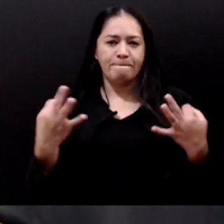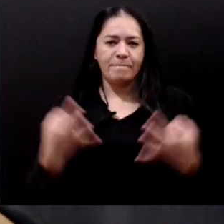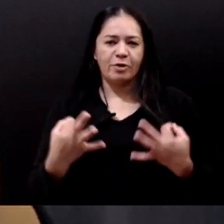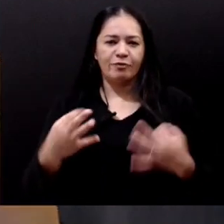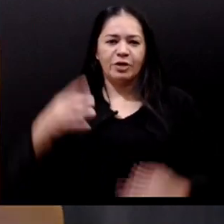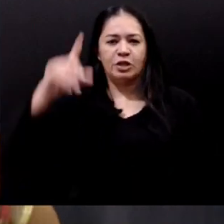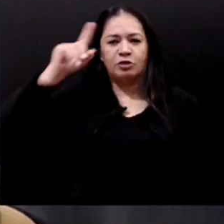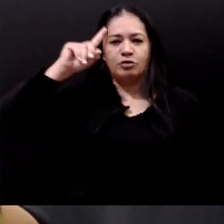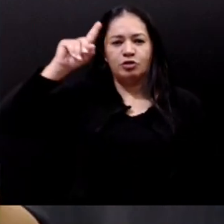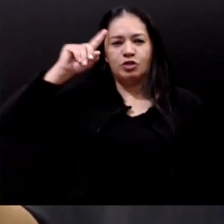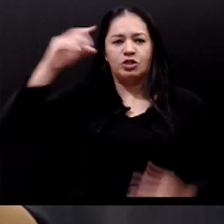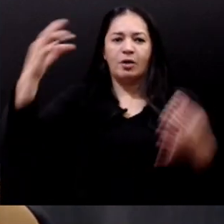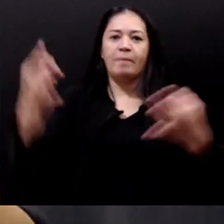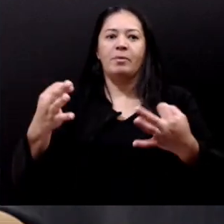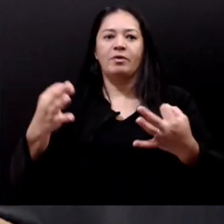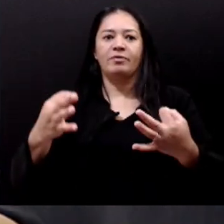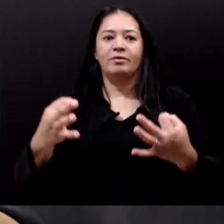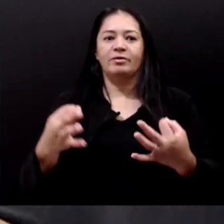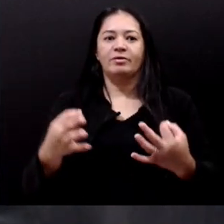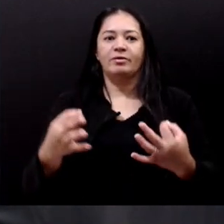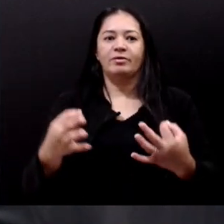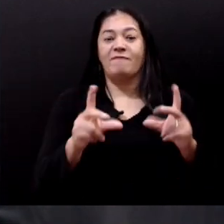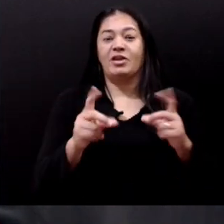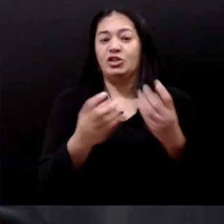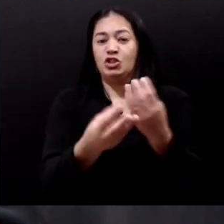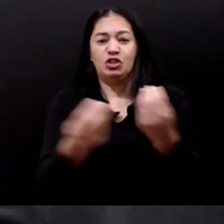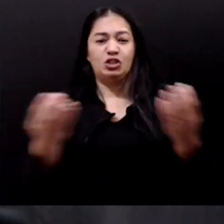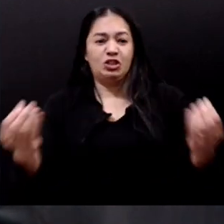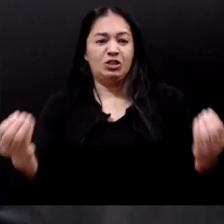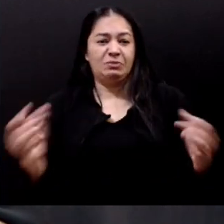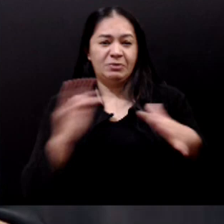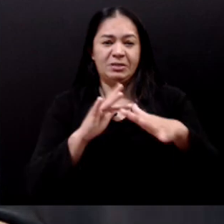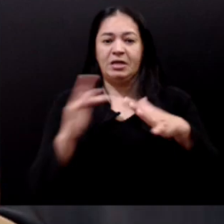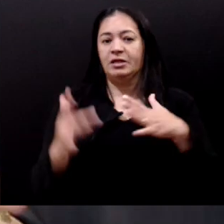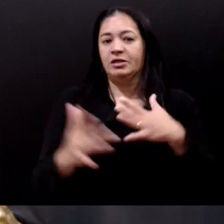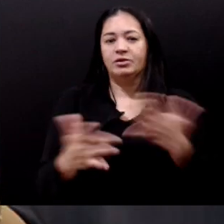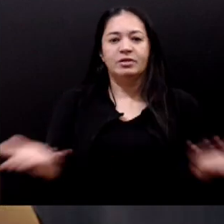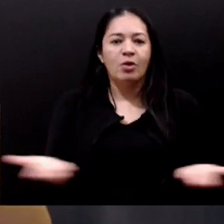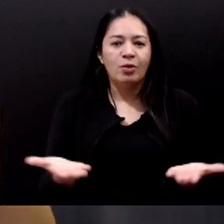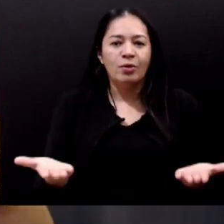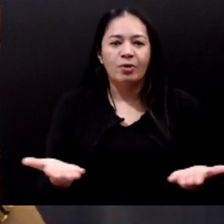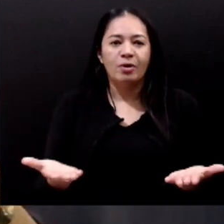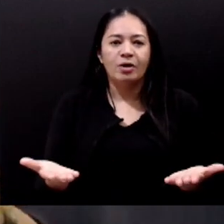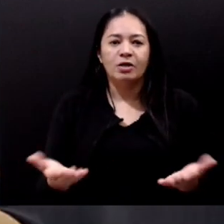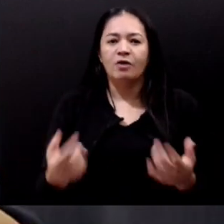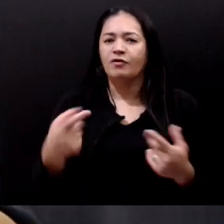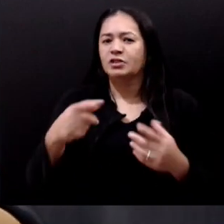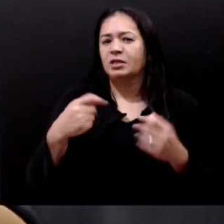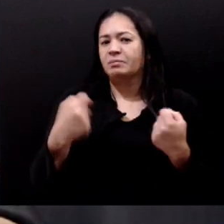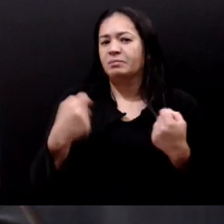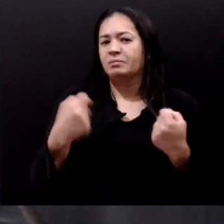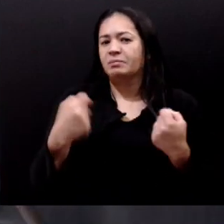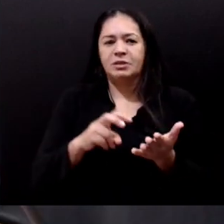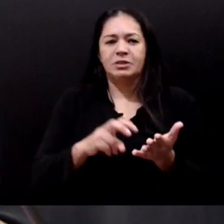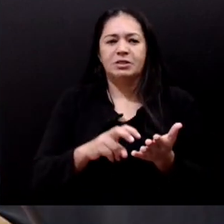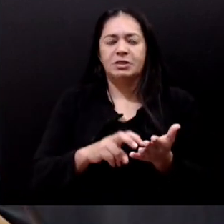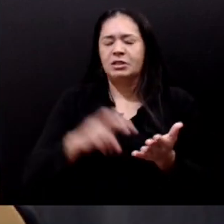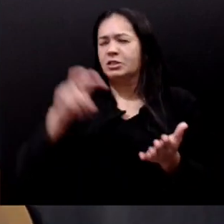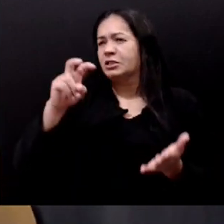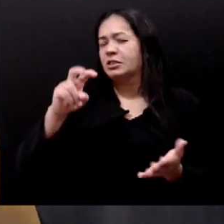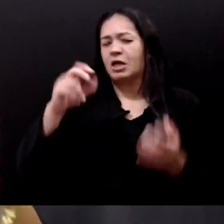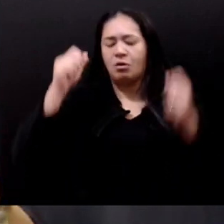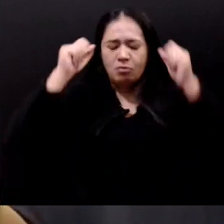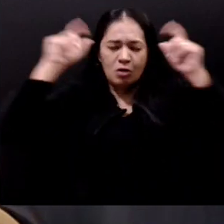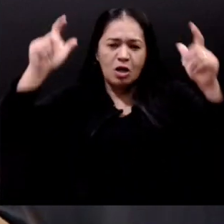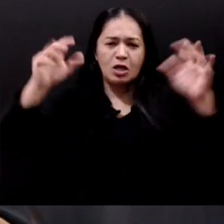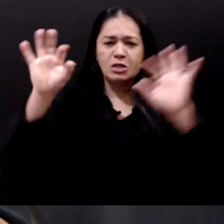coisa que é muito vendida nas redes sociais hoje em dia, né. "Ai, você tem que acordar às 5 da manhã e fazer a sua cama, porque quem